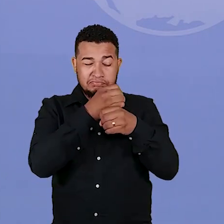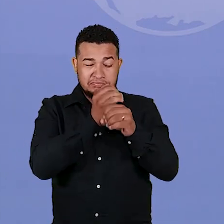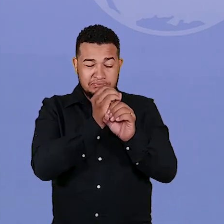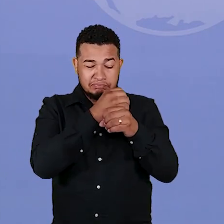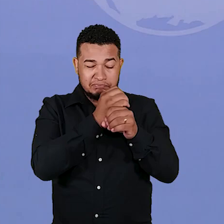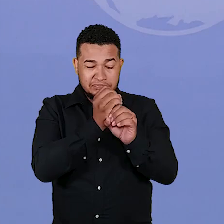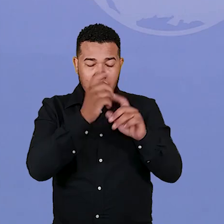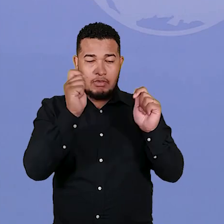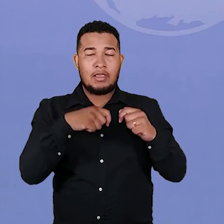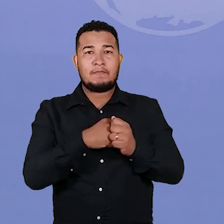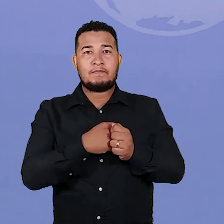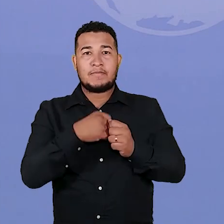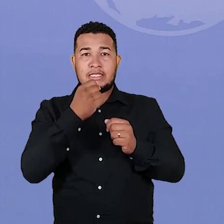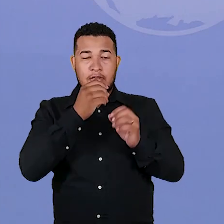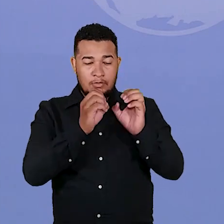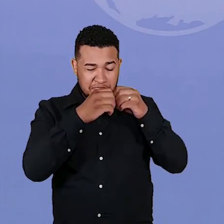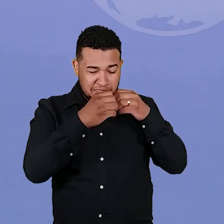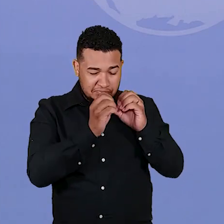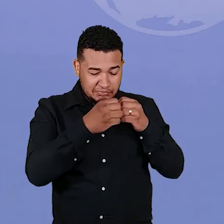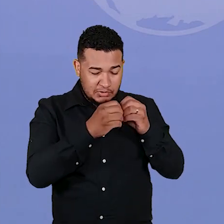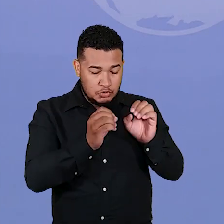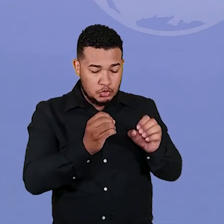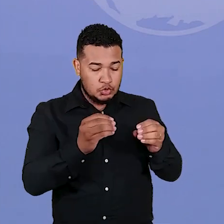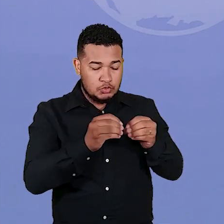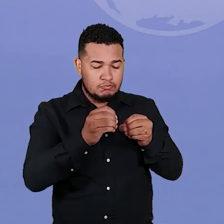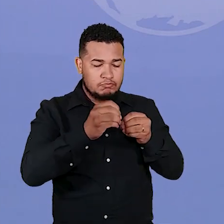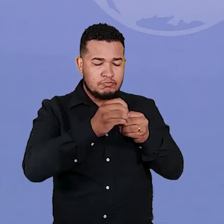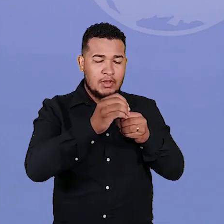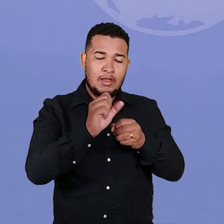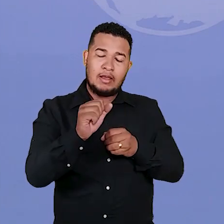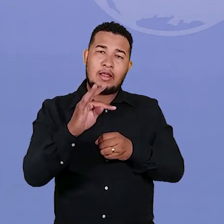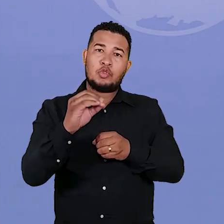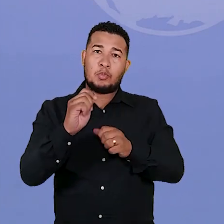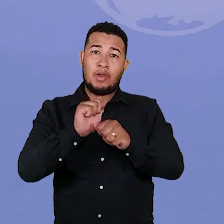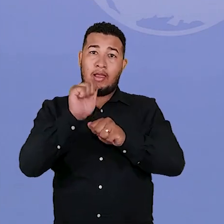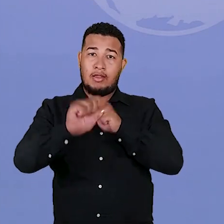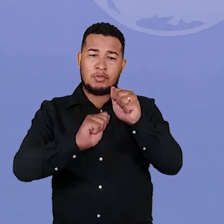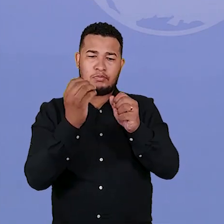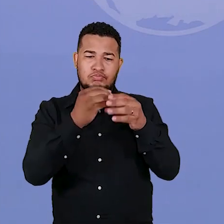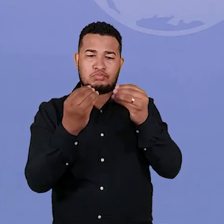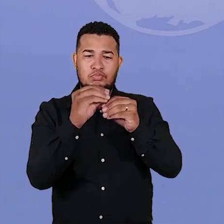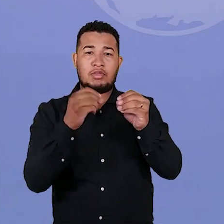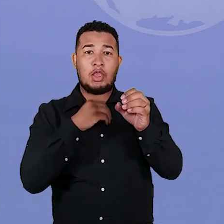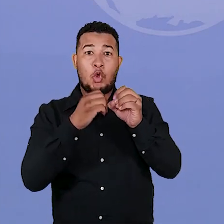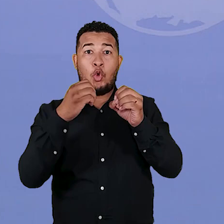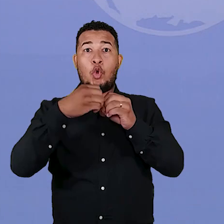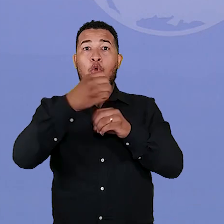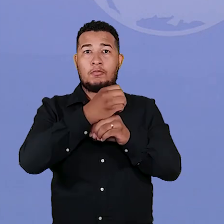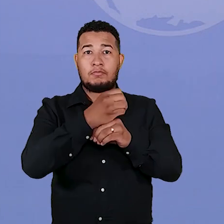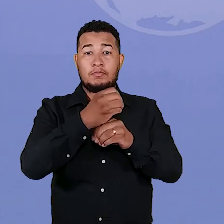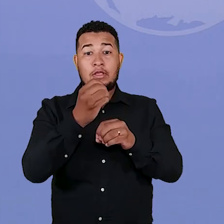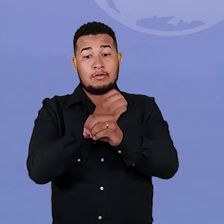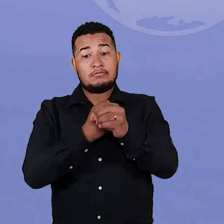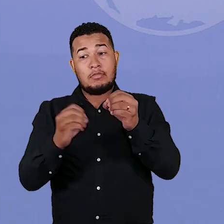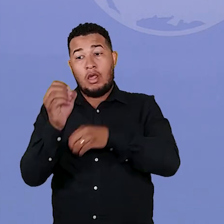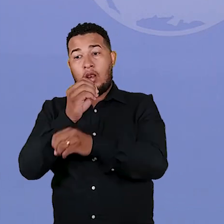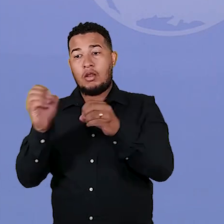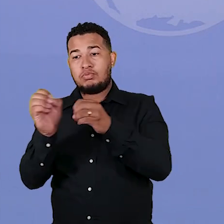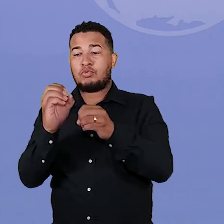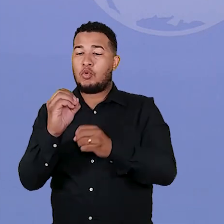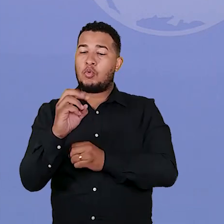Menor nível ali é o átomo. Um conjunto de átomos formam moléculas. Várias moléculas formam